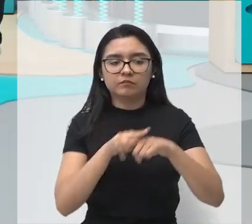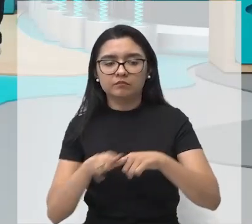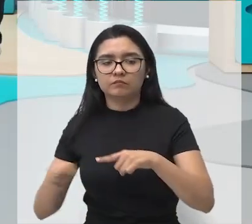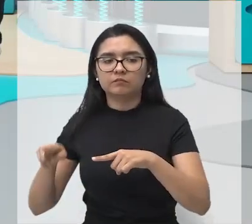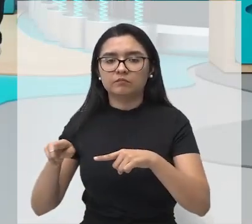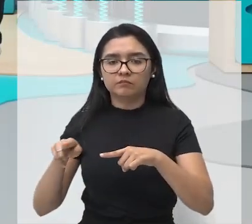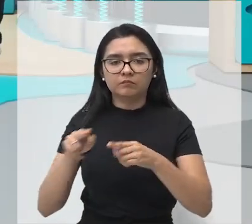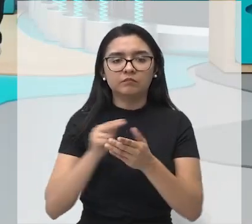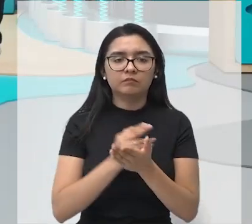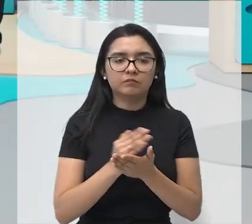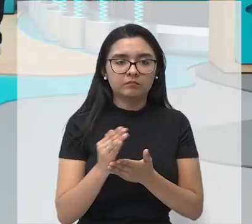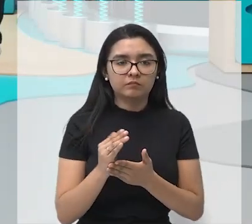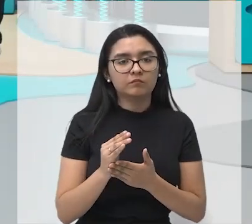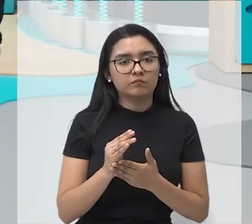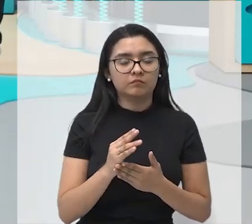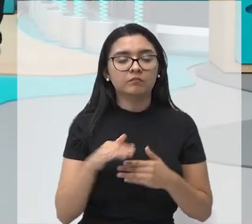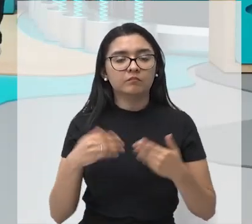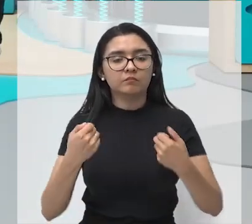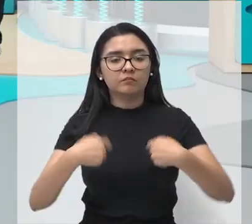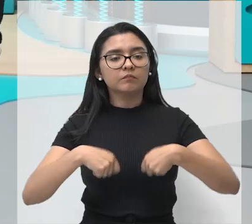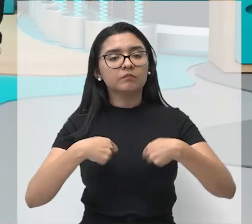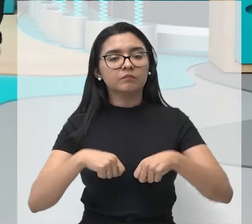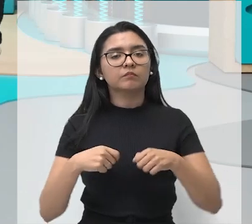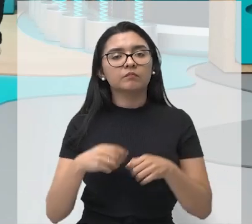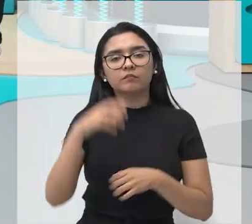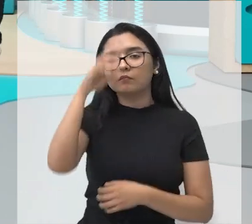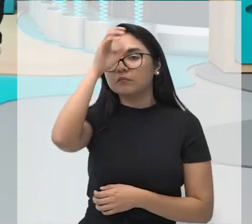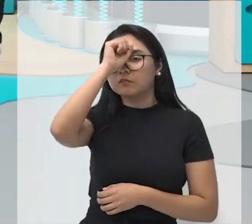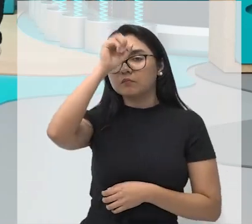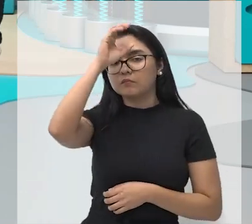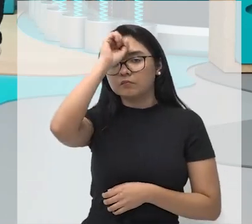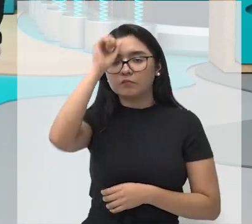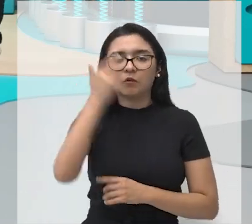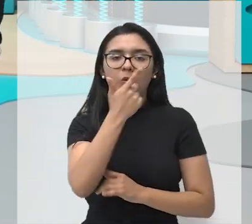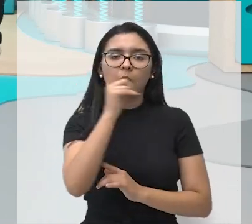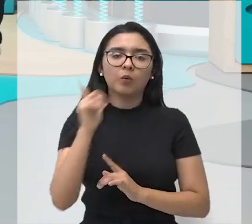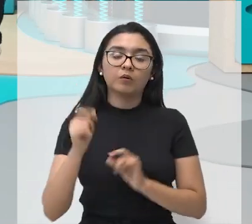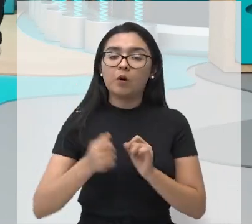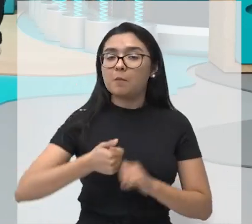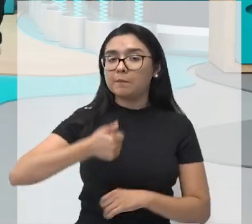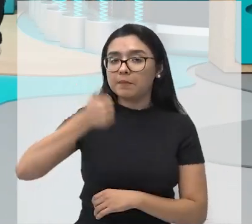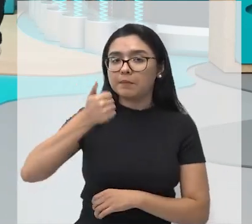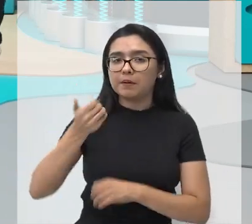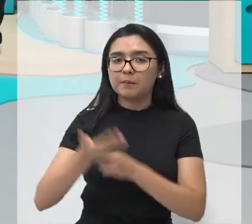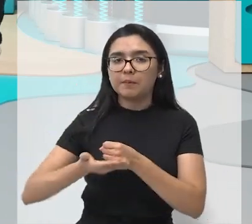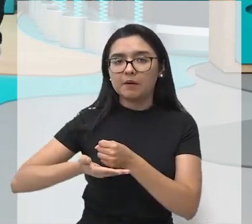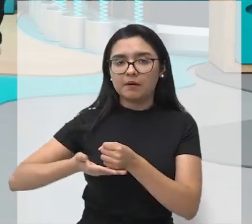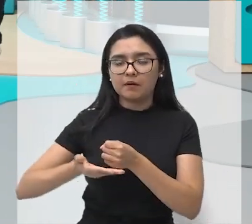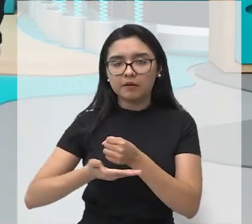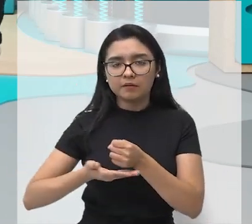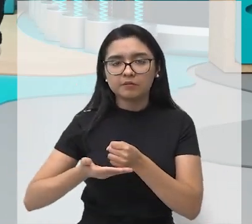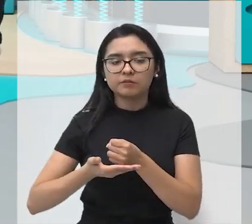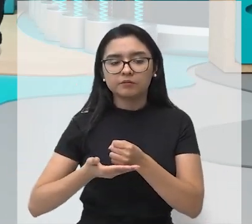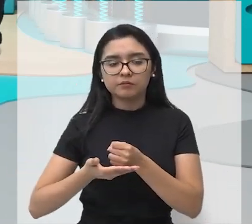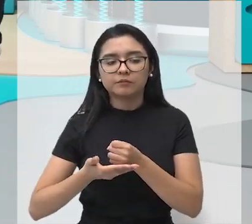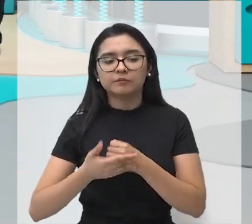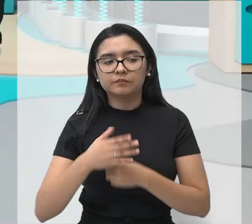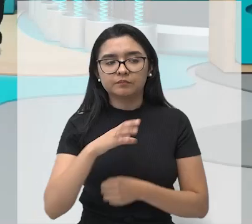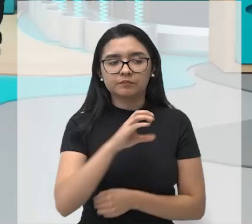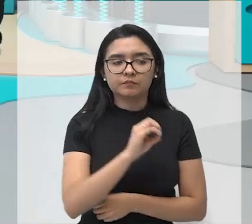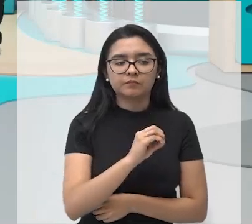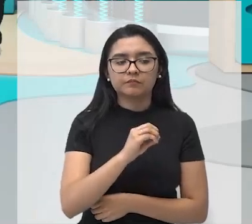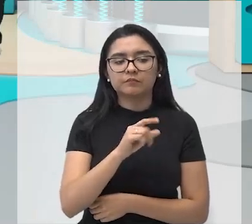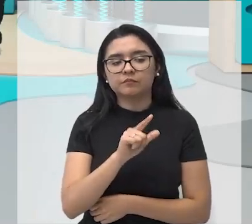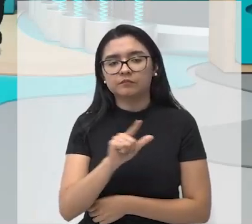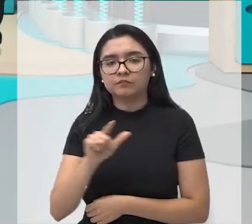manobra, o 50-50, você precisa ter aprendido ali o ollie, né, que é o primeiro, né, a